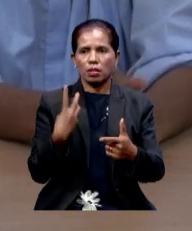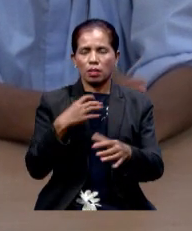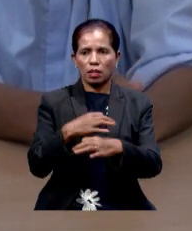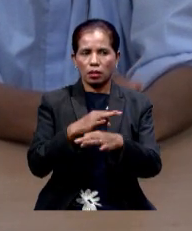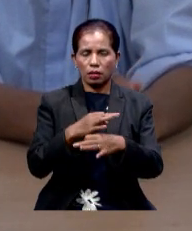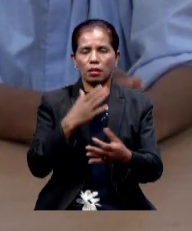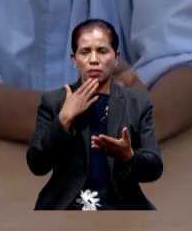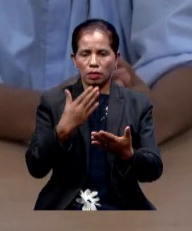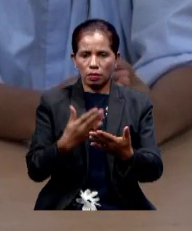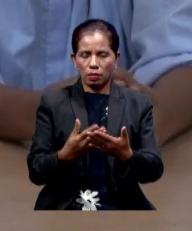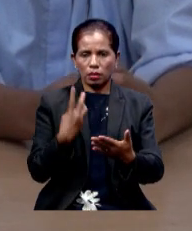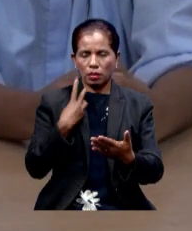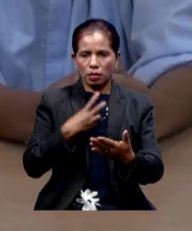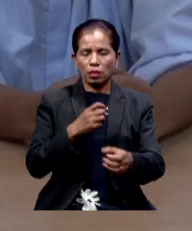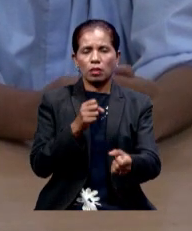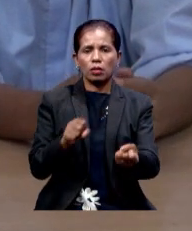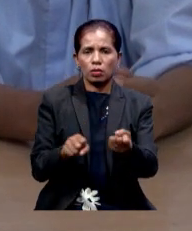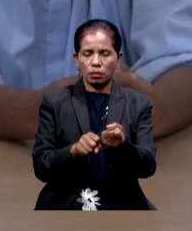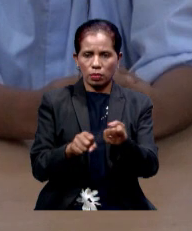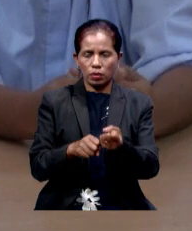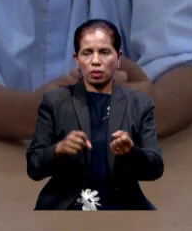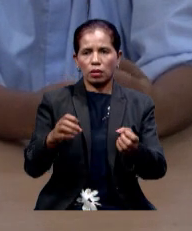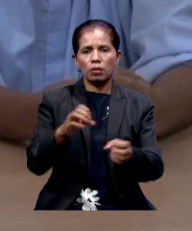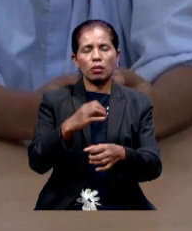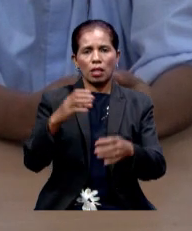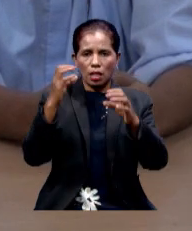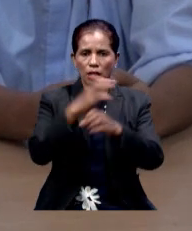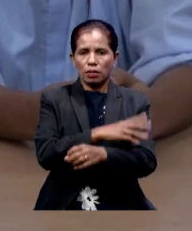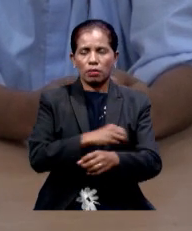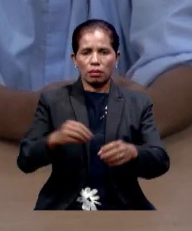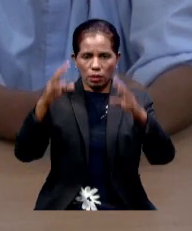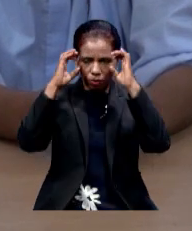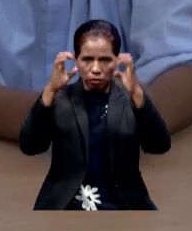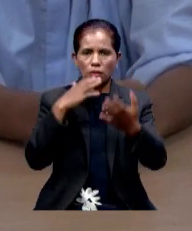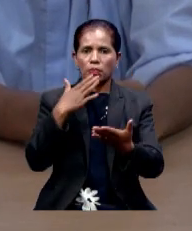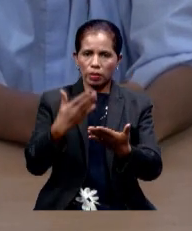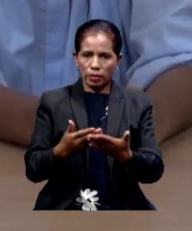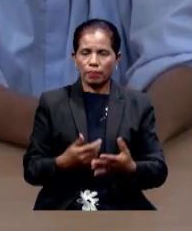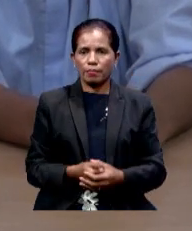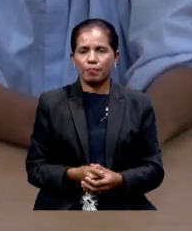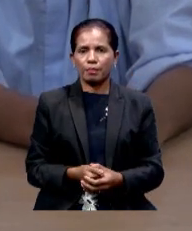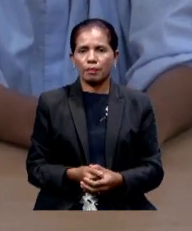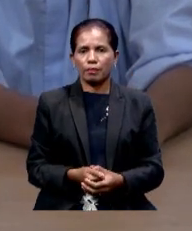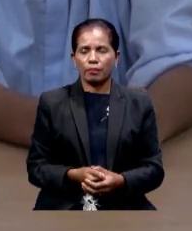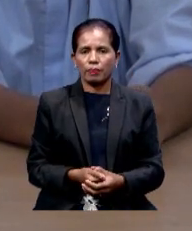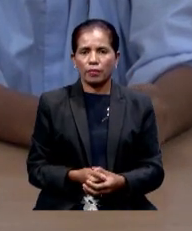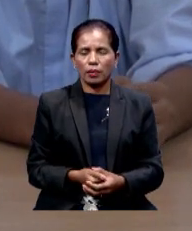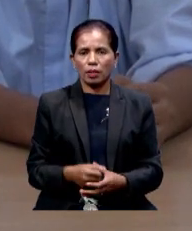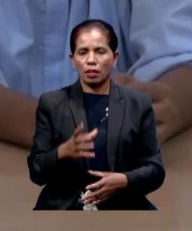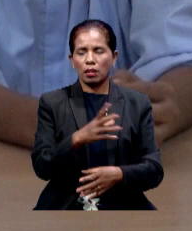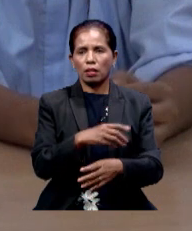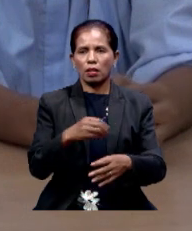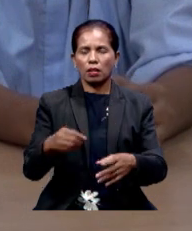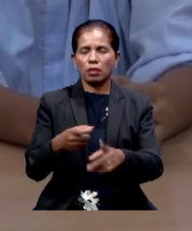dia at ita ita kontribui atu hadia kualidad edukasan ne amen opsan selu ka atu muda makin